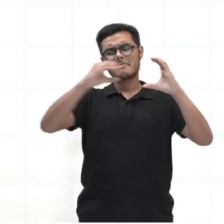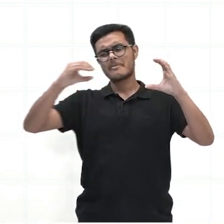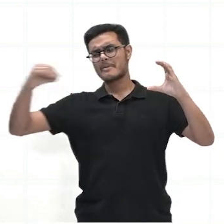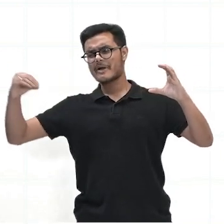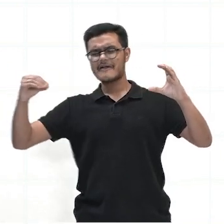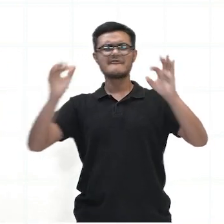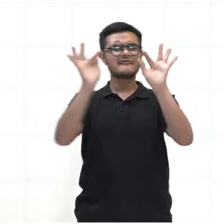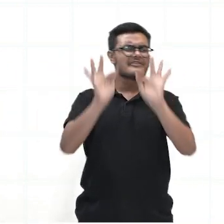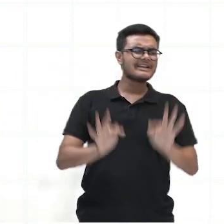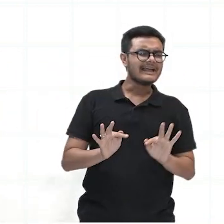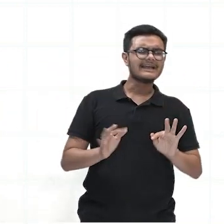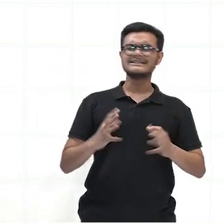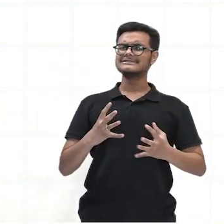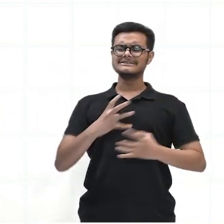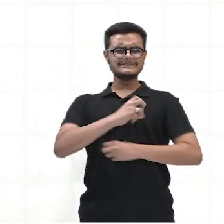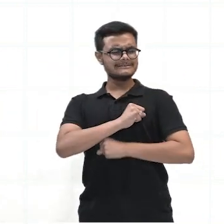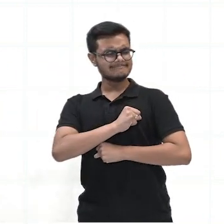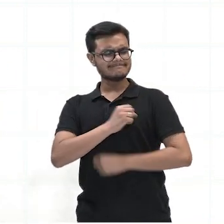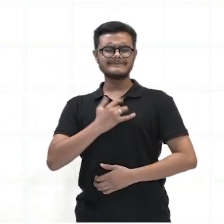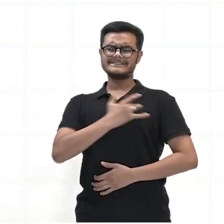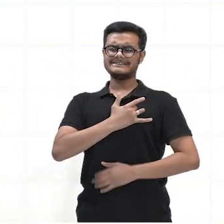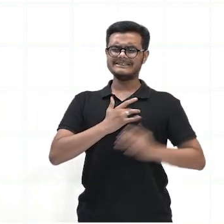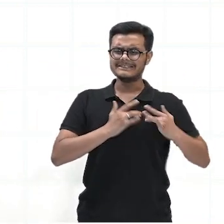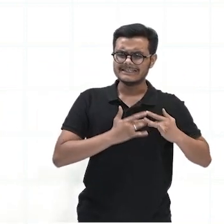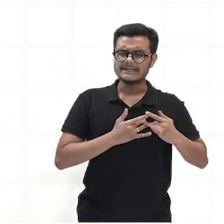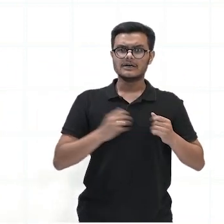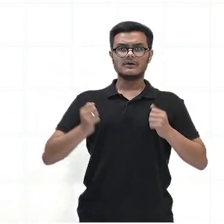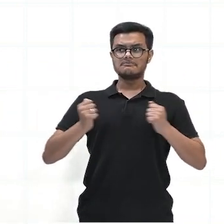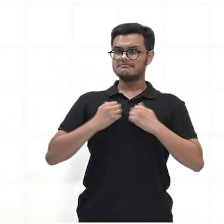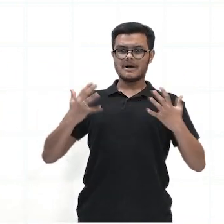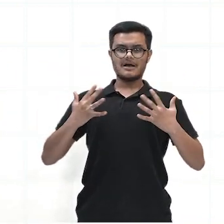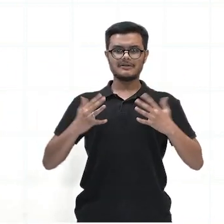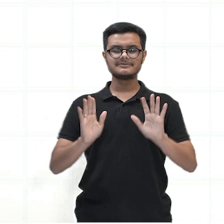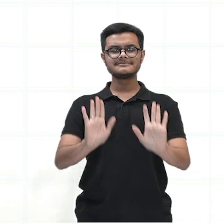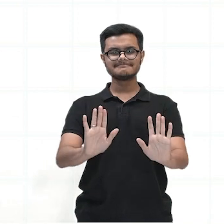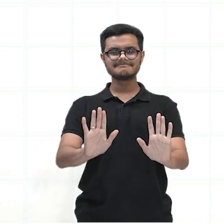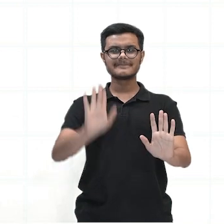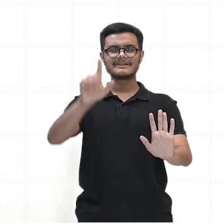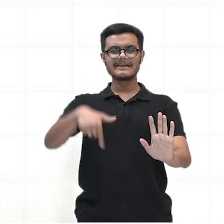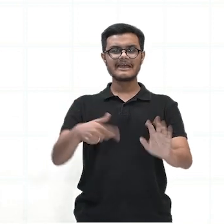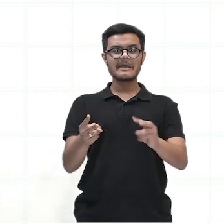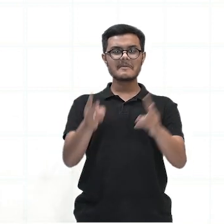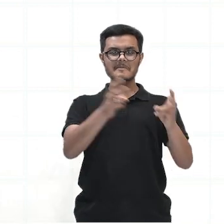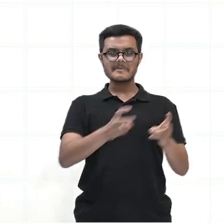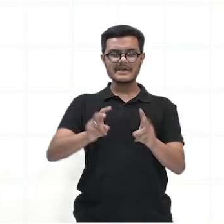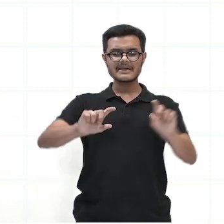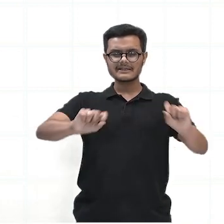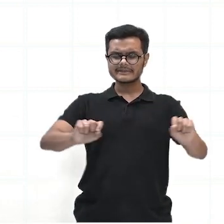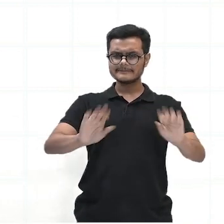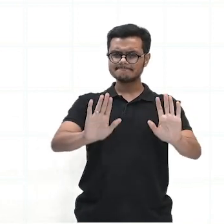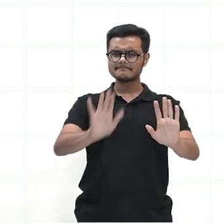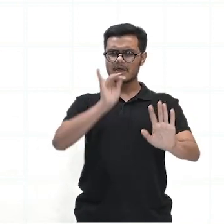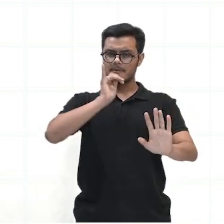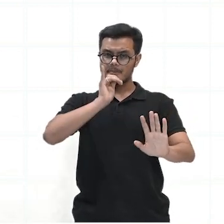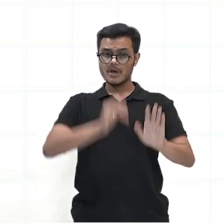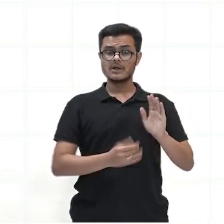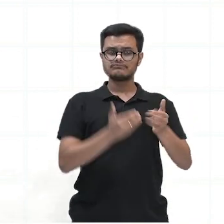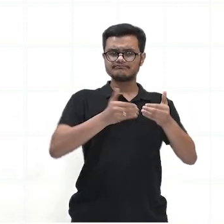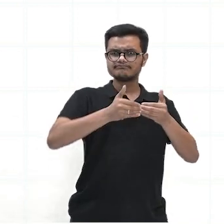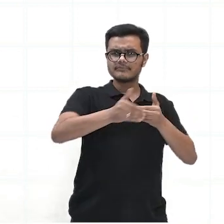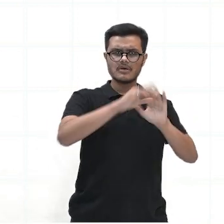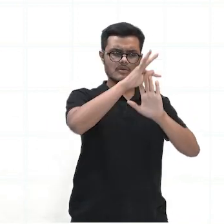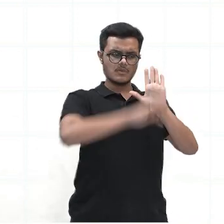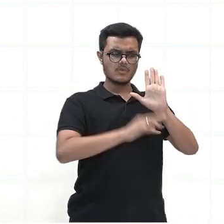feliz, apaixonado, meio assustado. Então, olha só, observe que sempre quando você vai começar o texto,